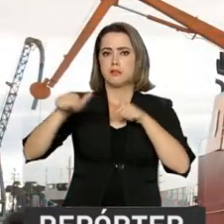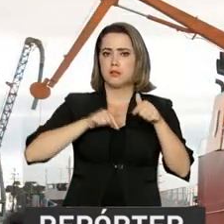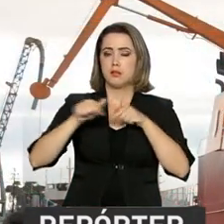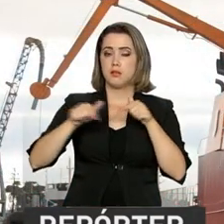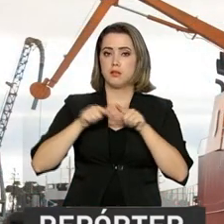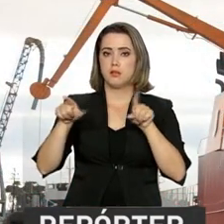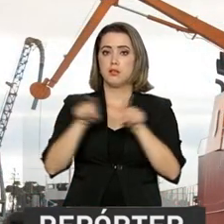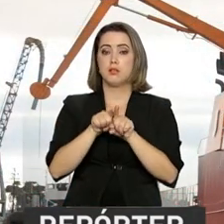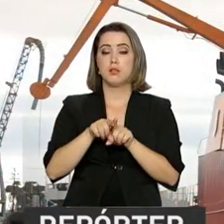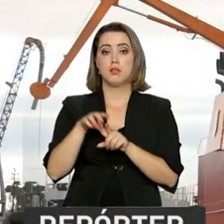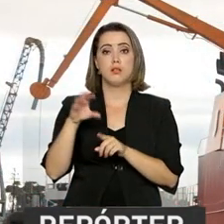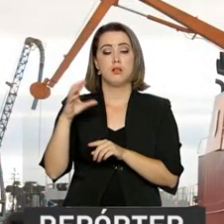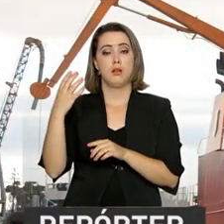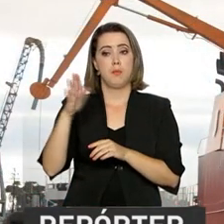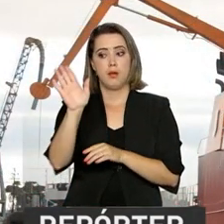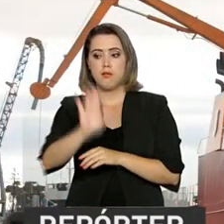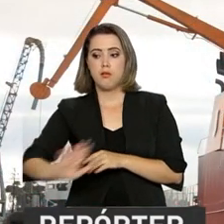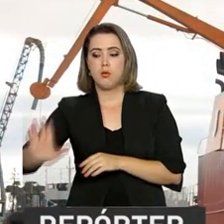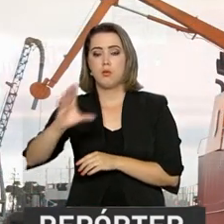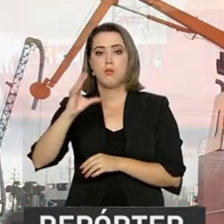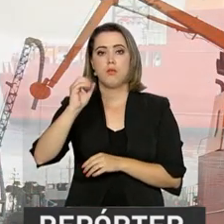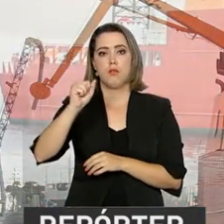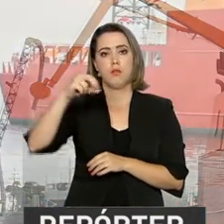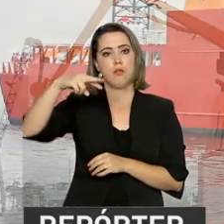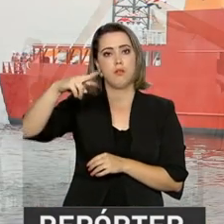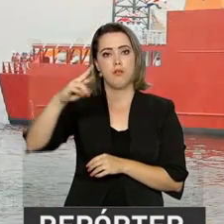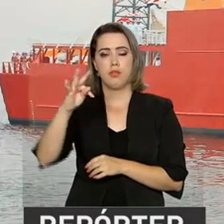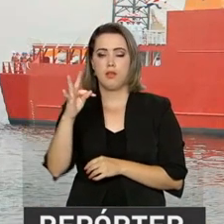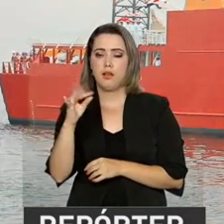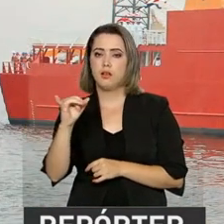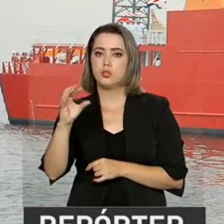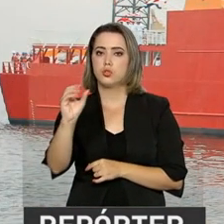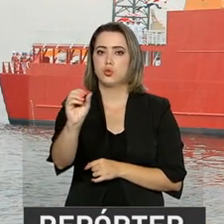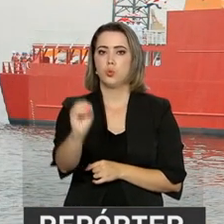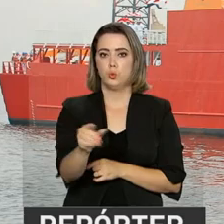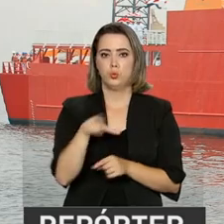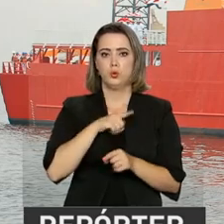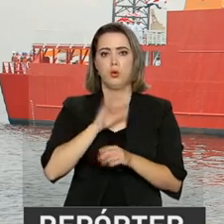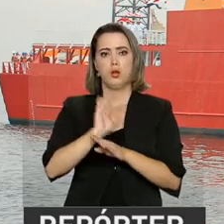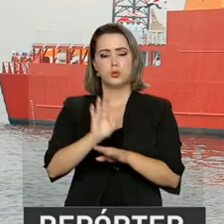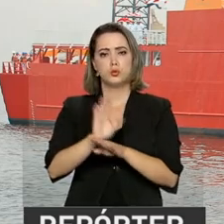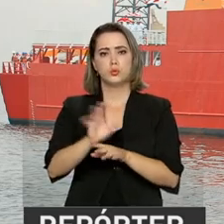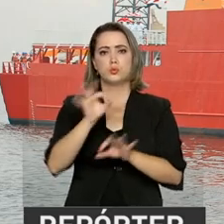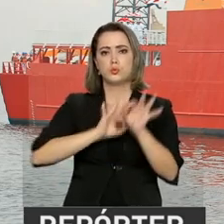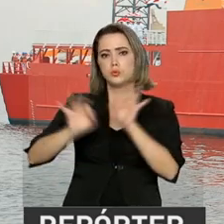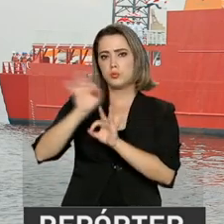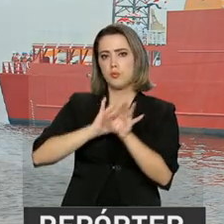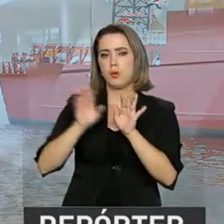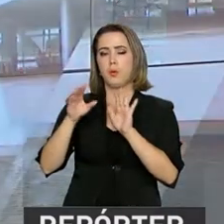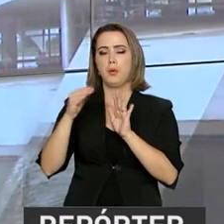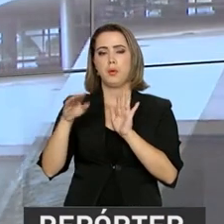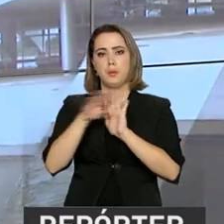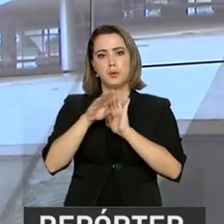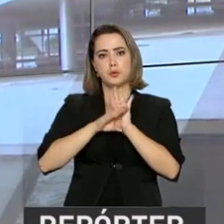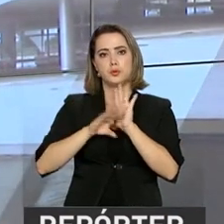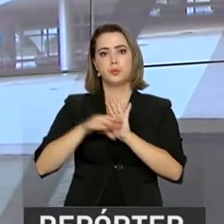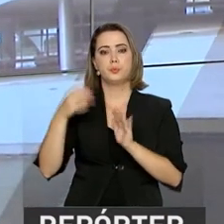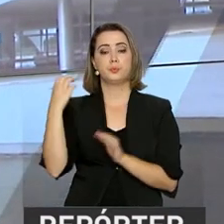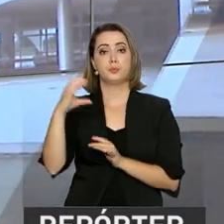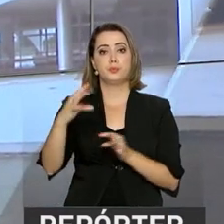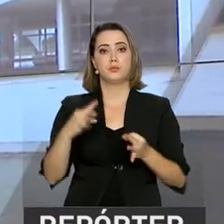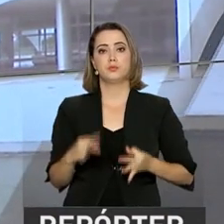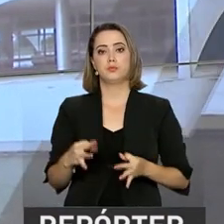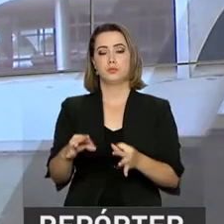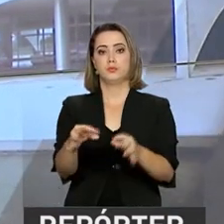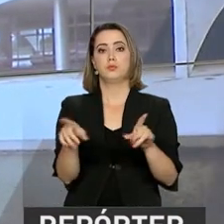Antártico para prestar apoio Logístico e colaborar junto a projetos de ciência e tecnologia o programa